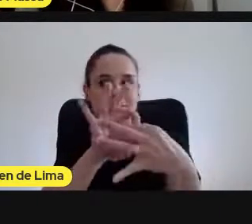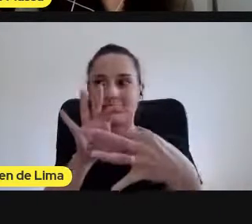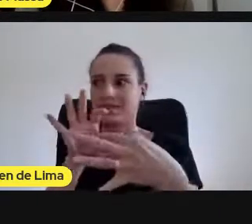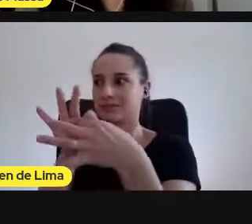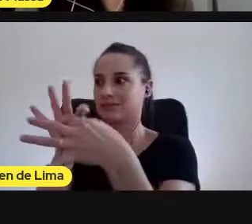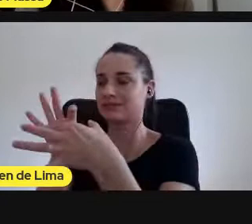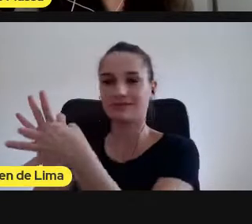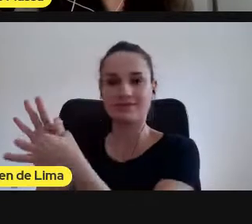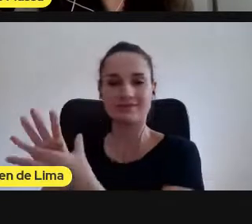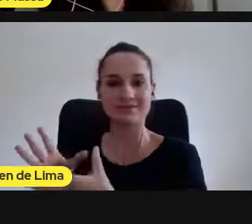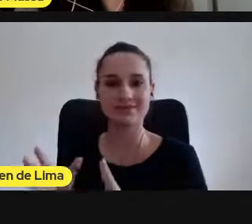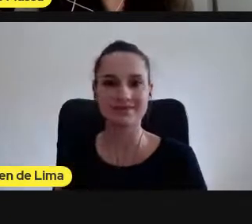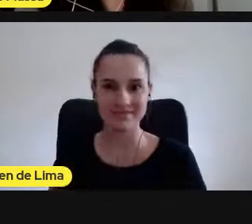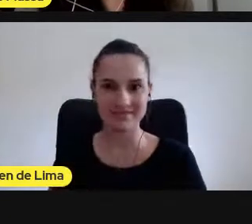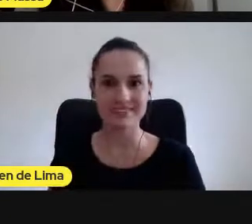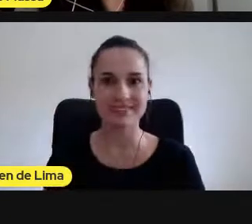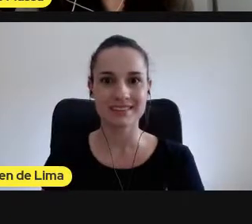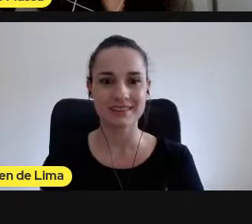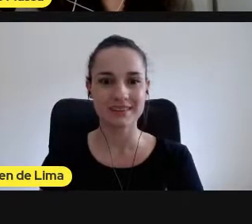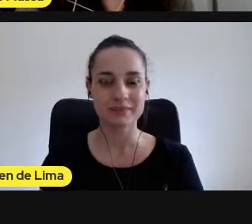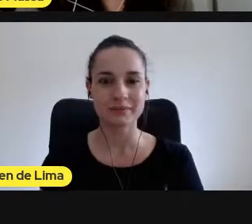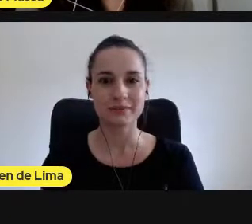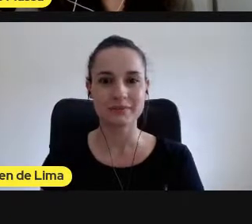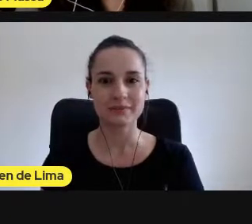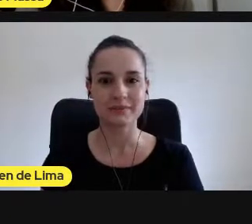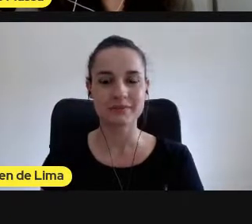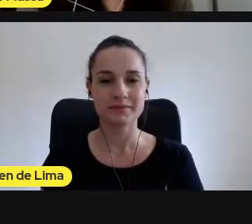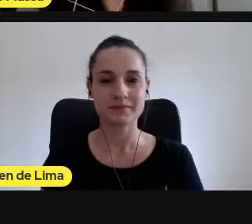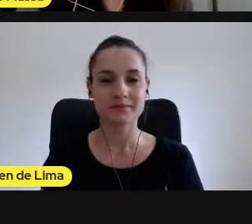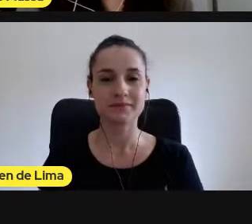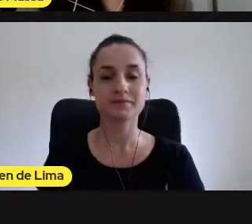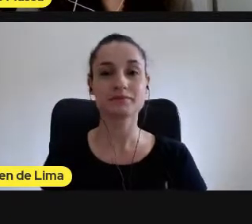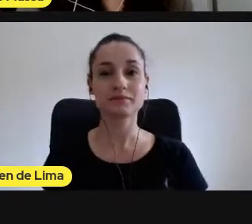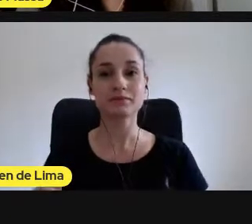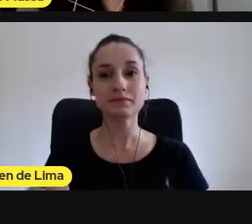vezes parece ter uma posição muito...